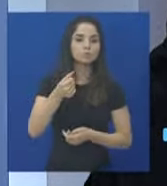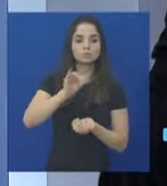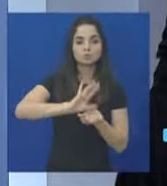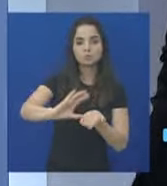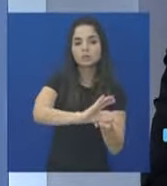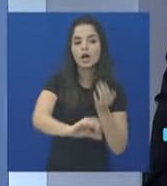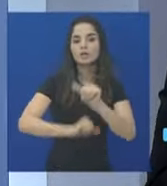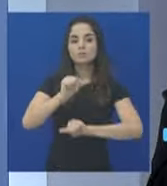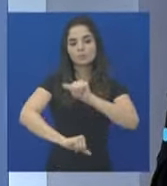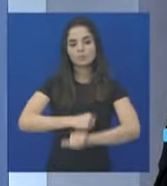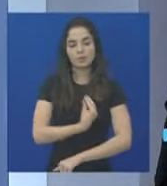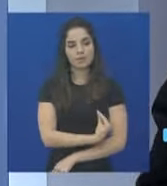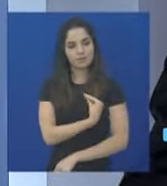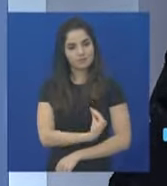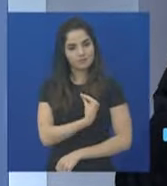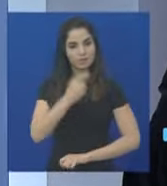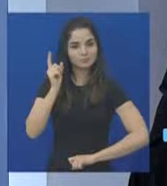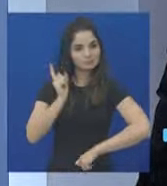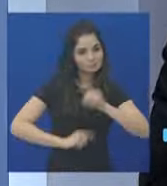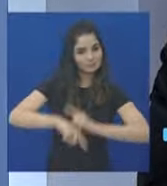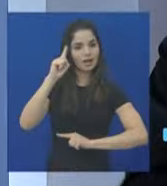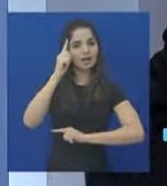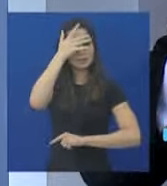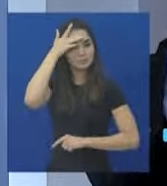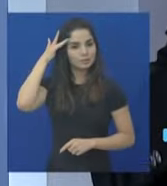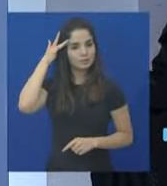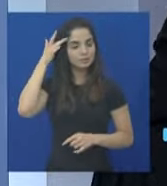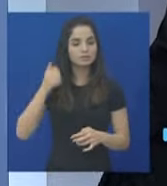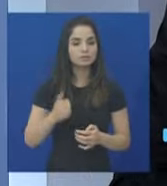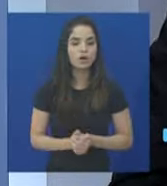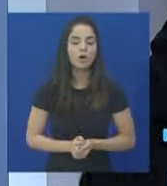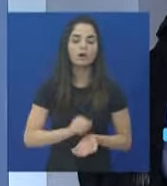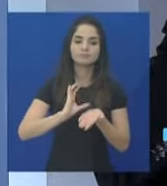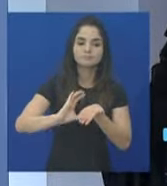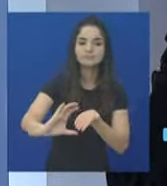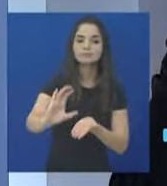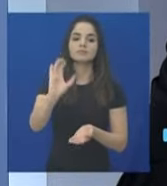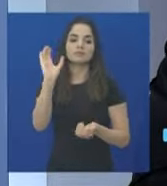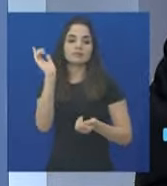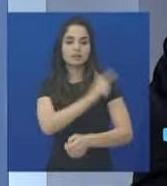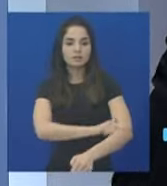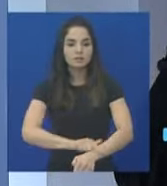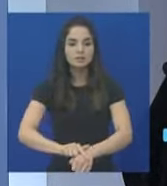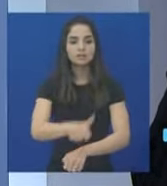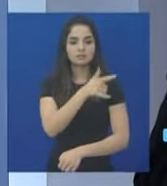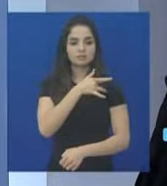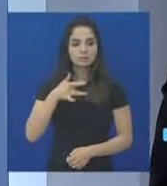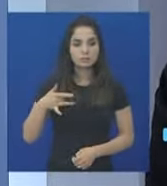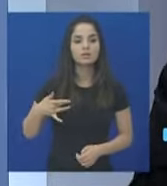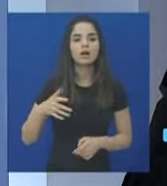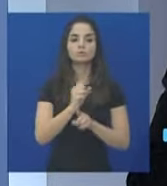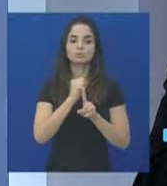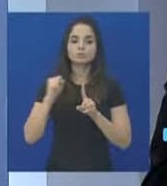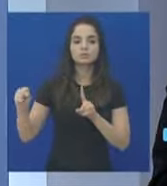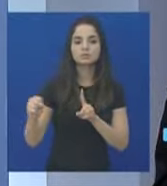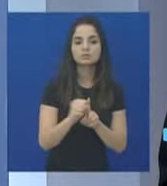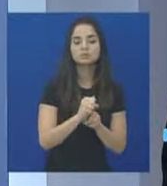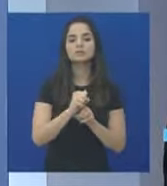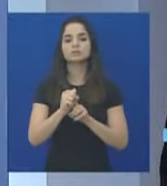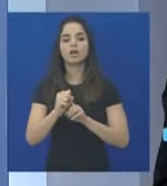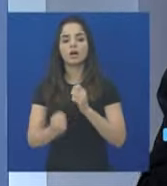transformar e modificar a vida das pessoas. Foi investimento na educação, na saúde, no social, na